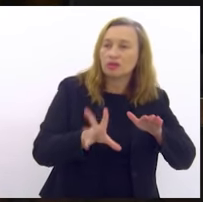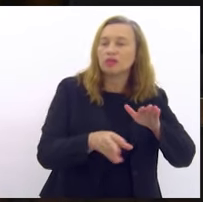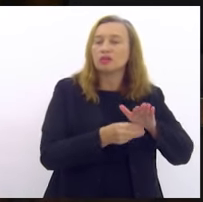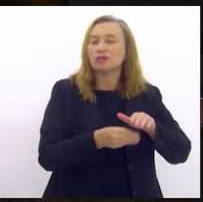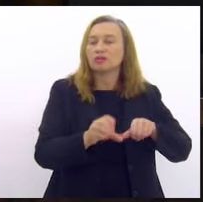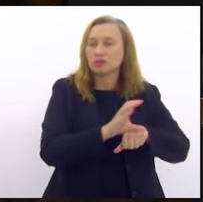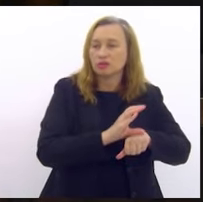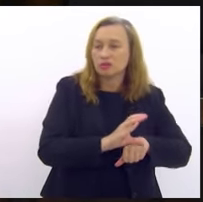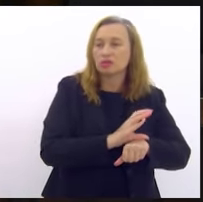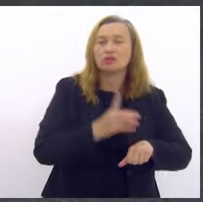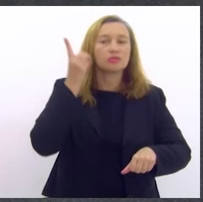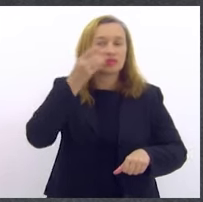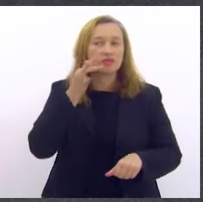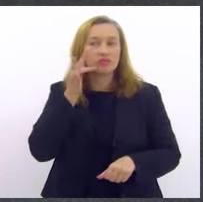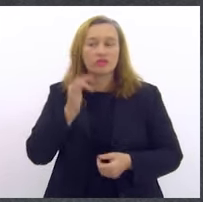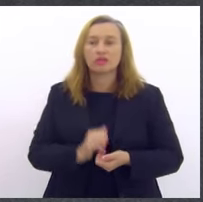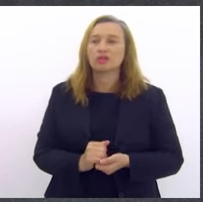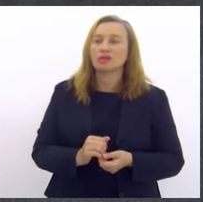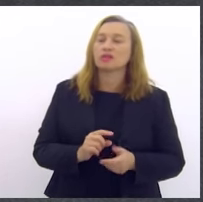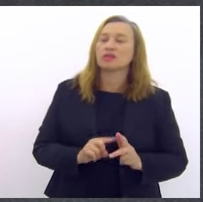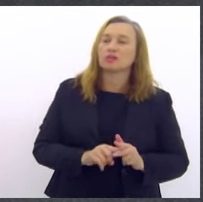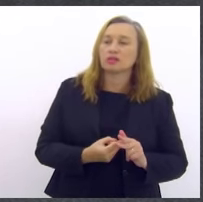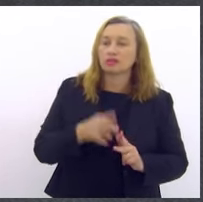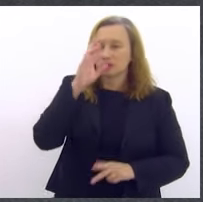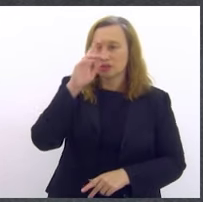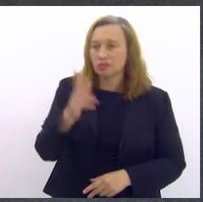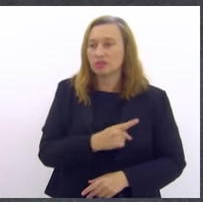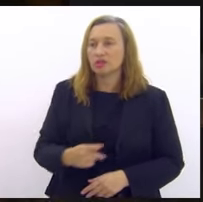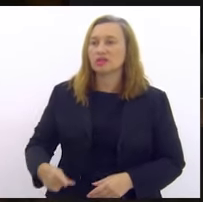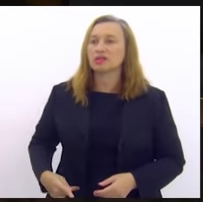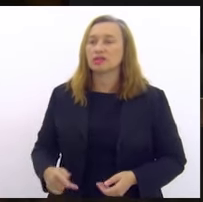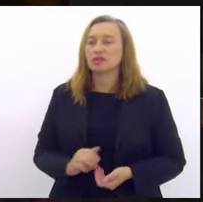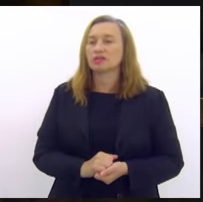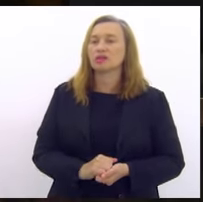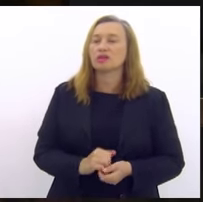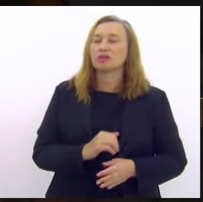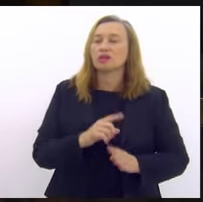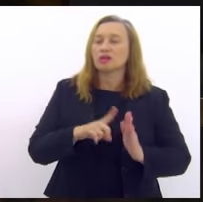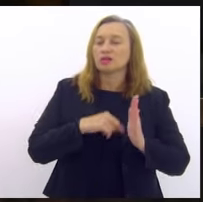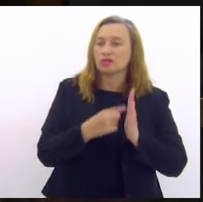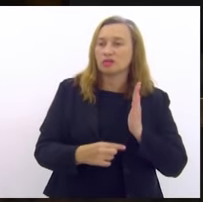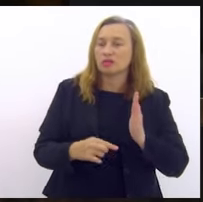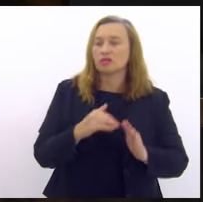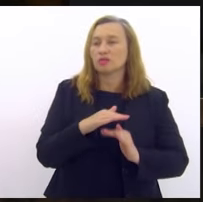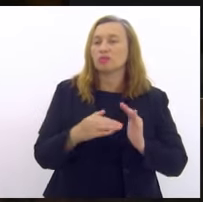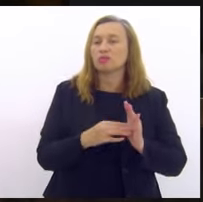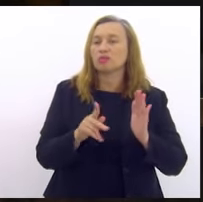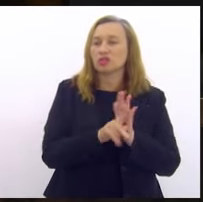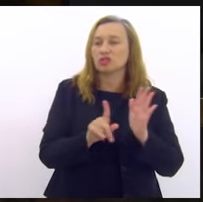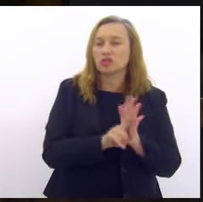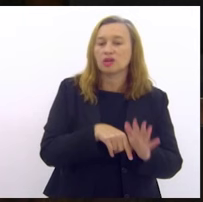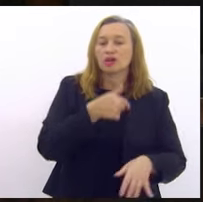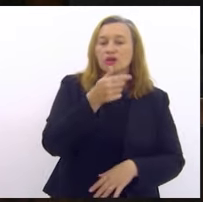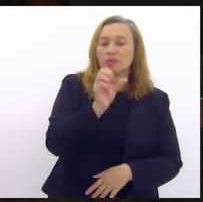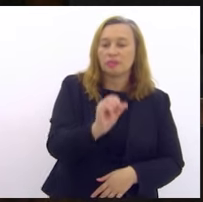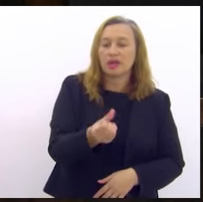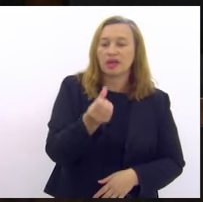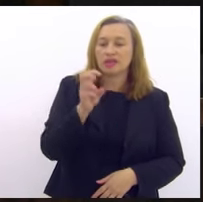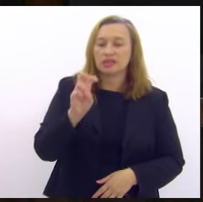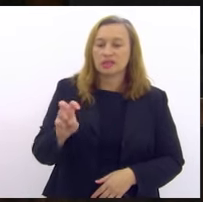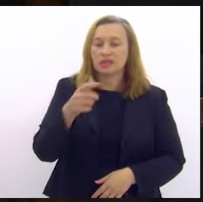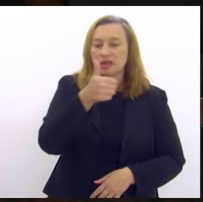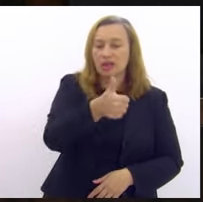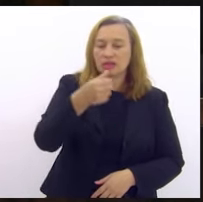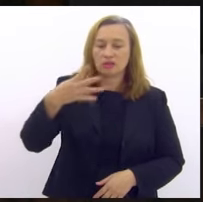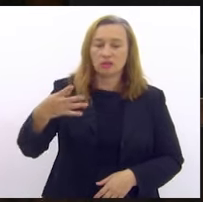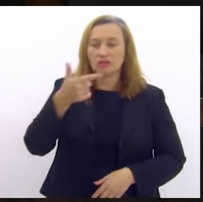vetos, deputado Jorge Felipe Neto. Pela manutenção, presidente. Veto total posto ao projeto de lei 6514-2022, de autoria do